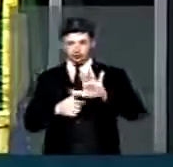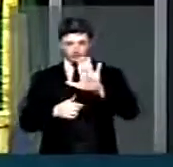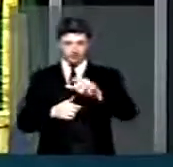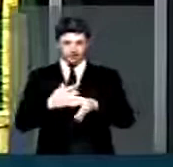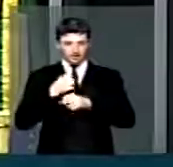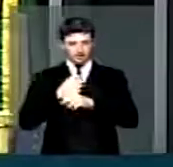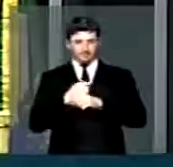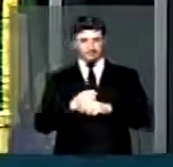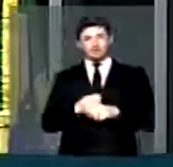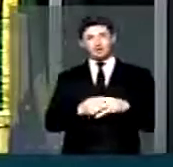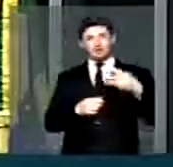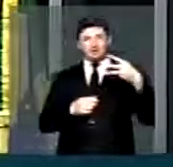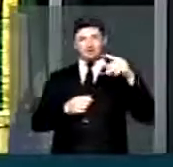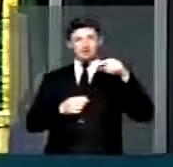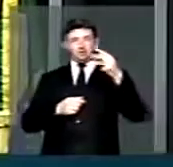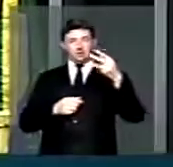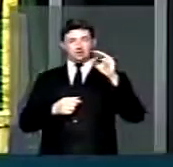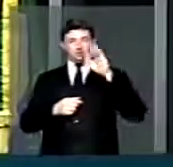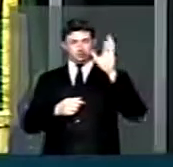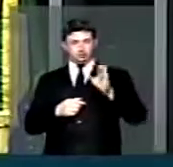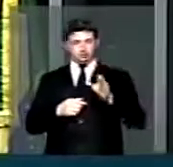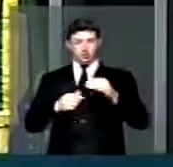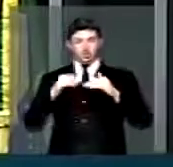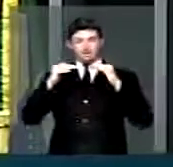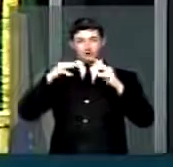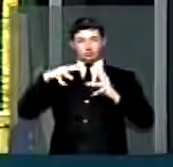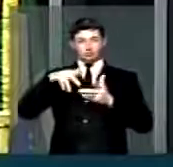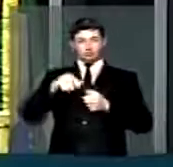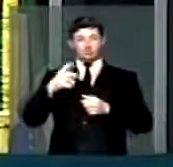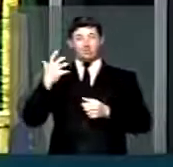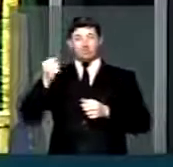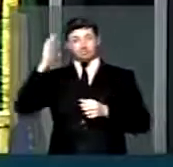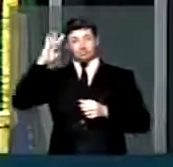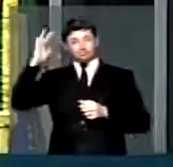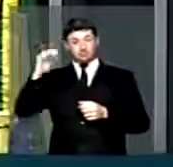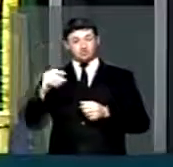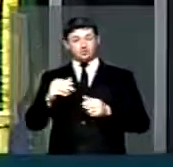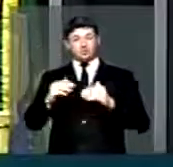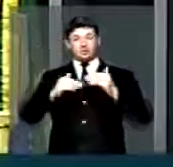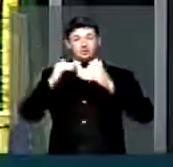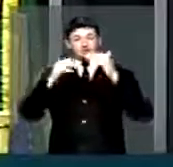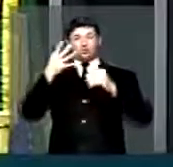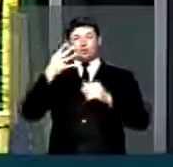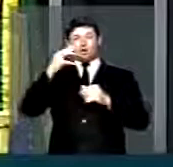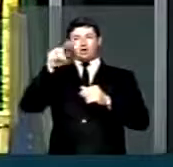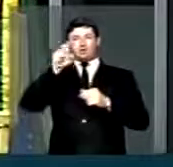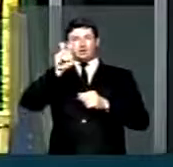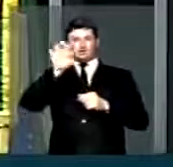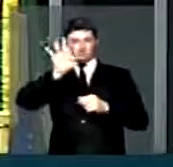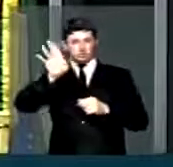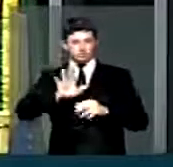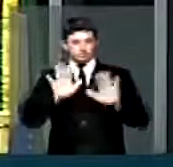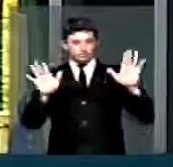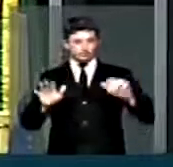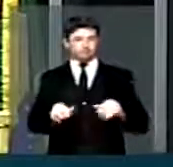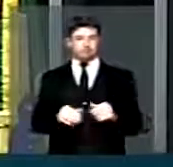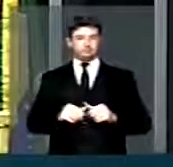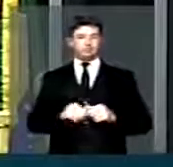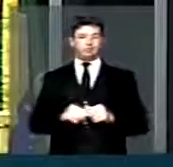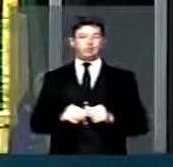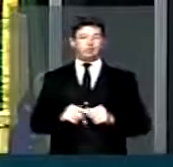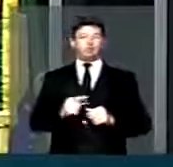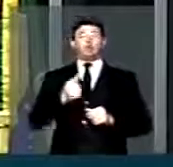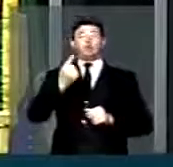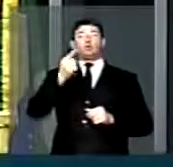invés de crescer 3,3%, que é a média mundial, vamos supor que esse crescimento suba para 4,5%. Ou seja, vai